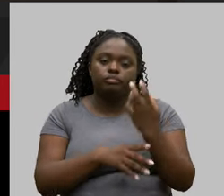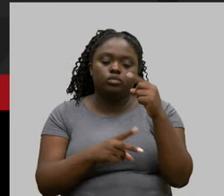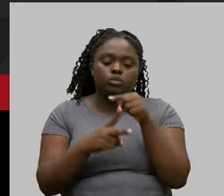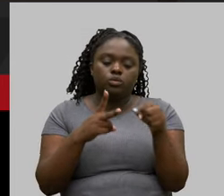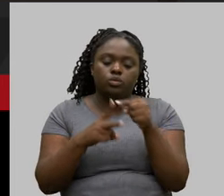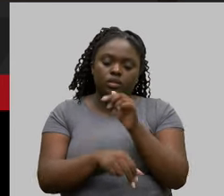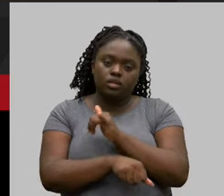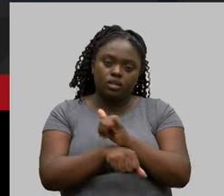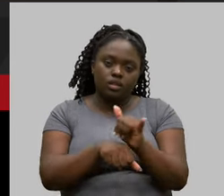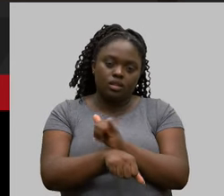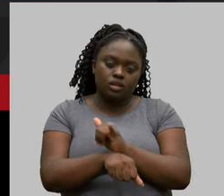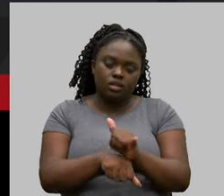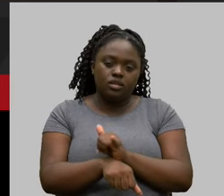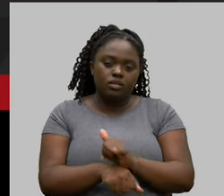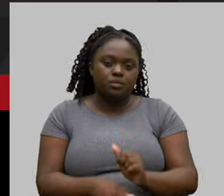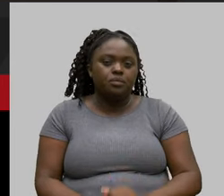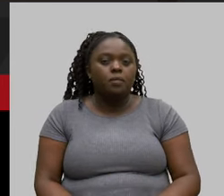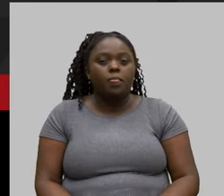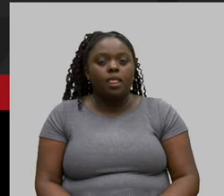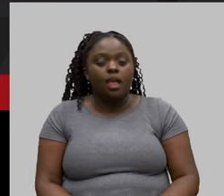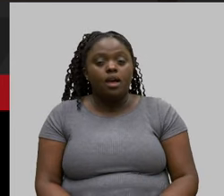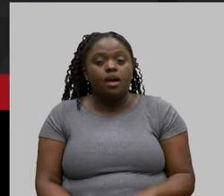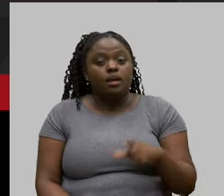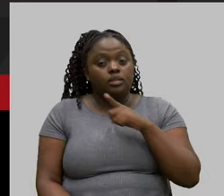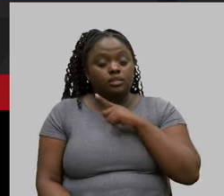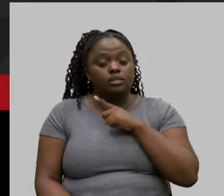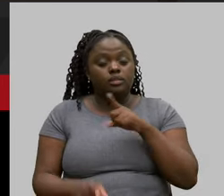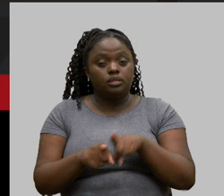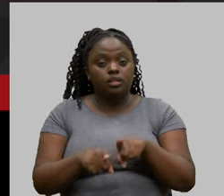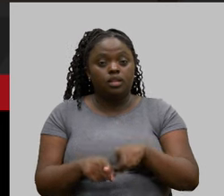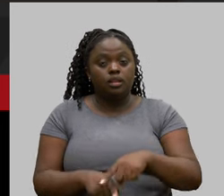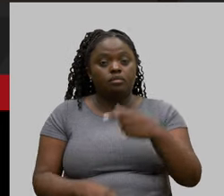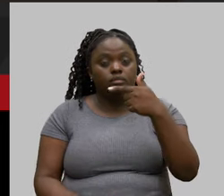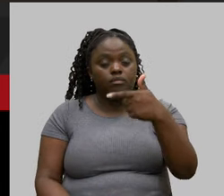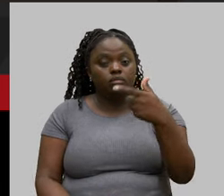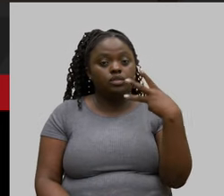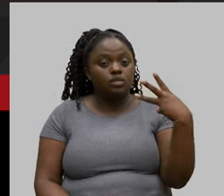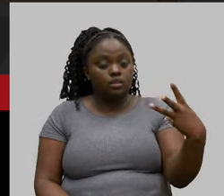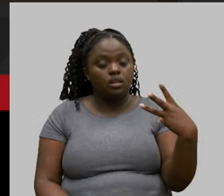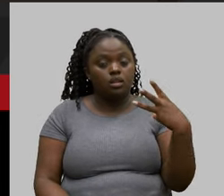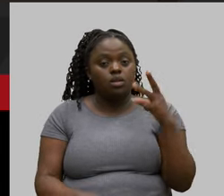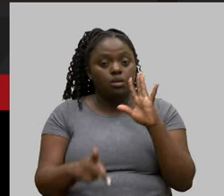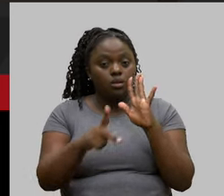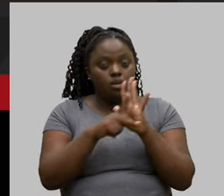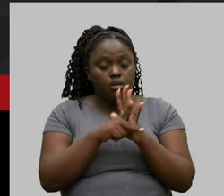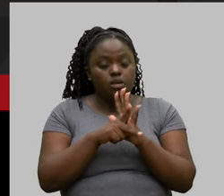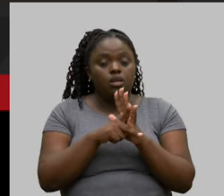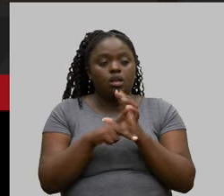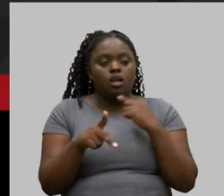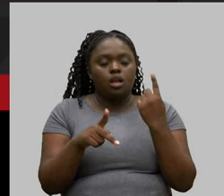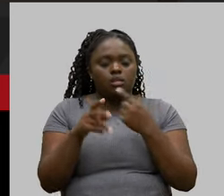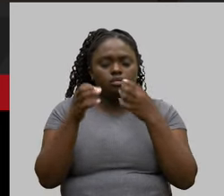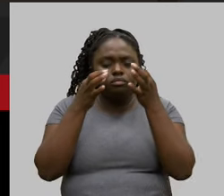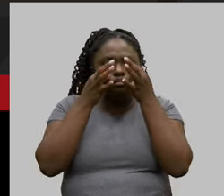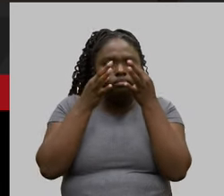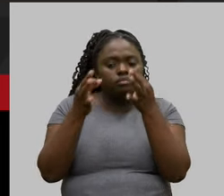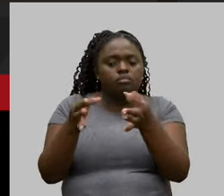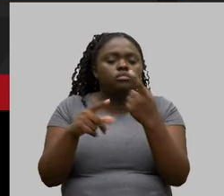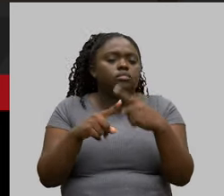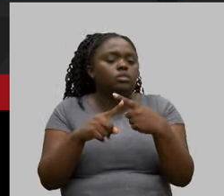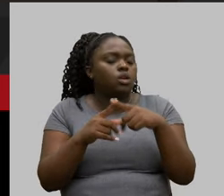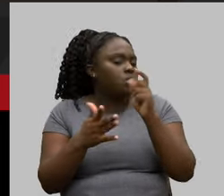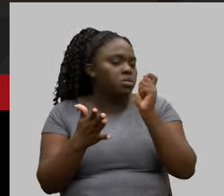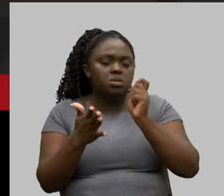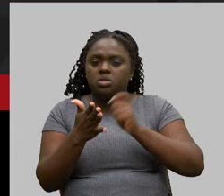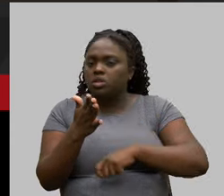Déficit além disso a gente teve 23 regimes próprios que chamaram a nossa atenção porque eles não registravam nem